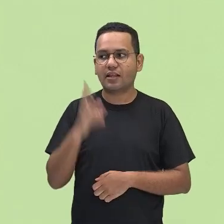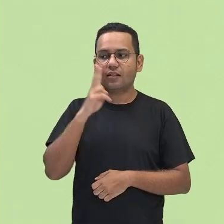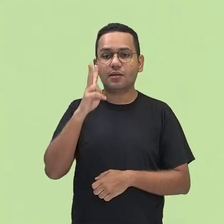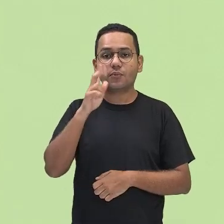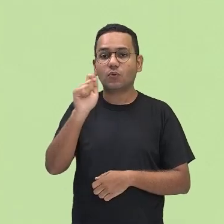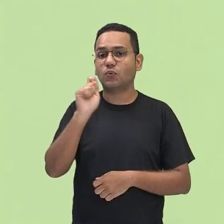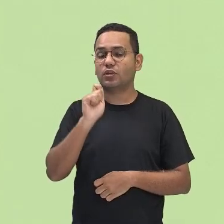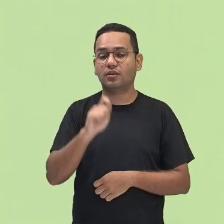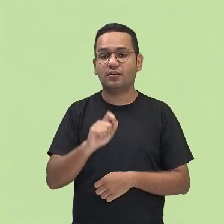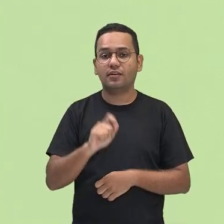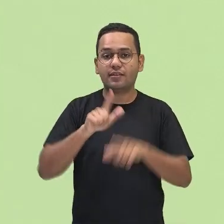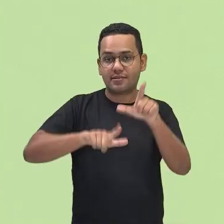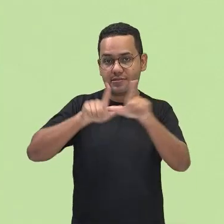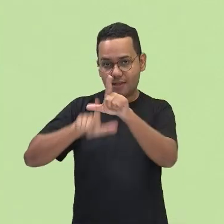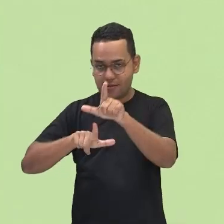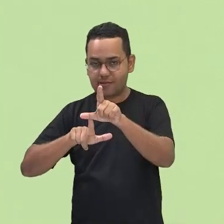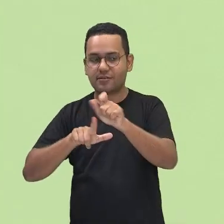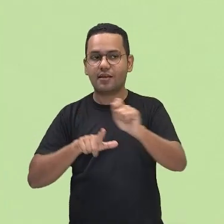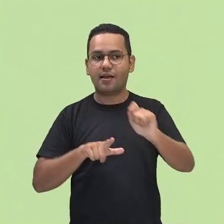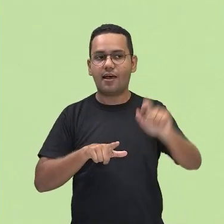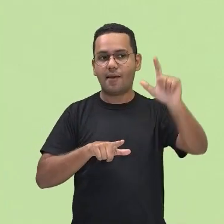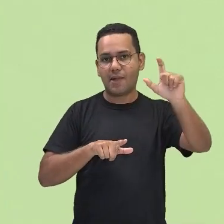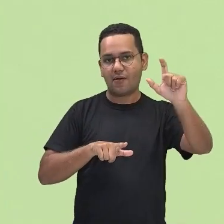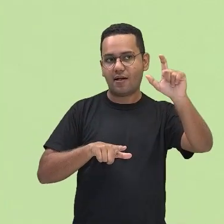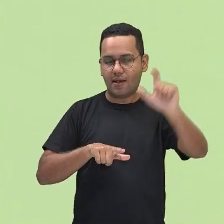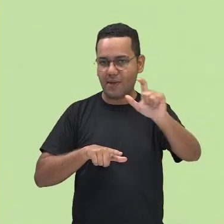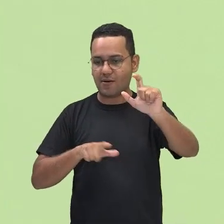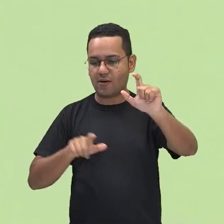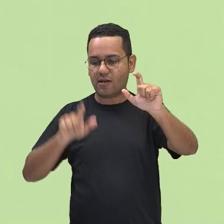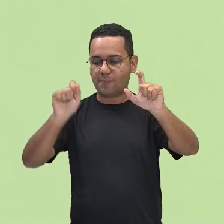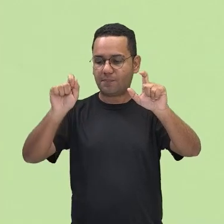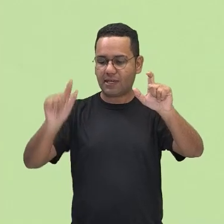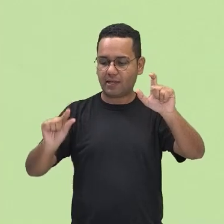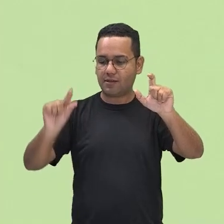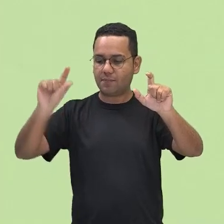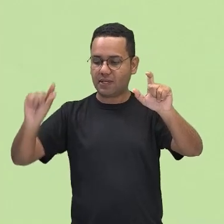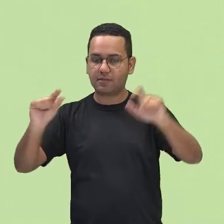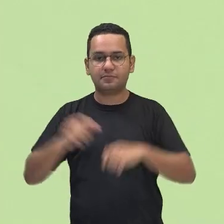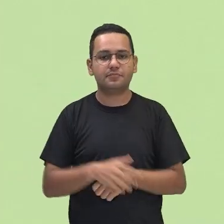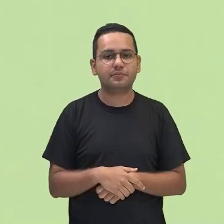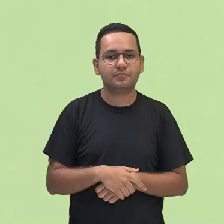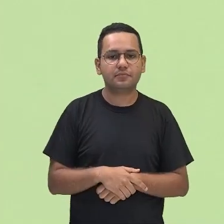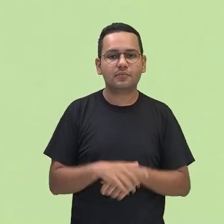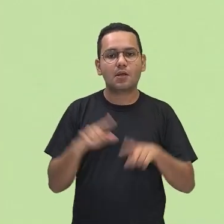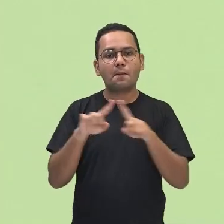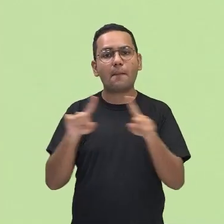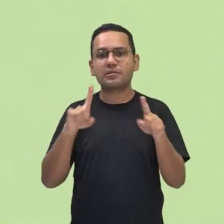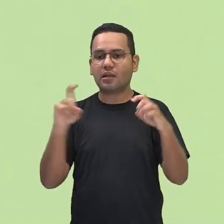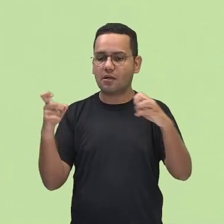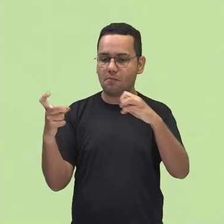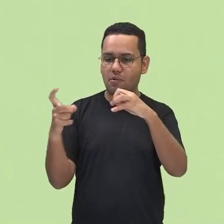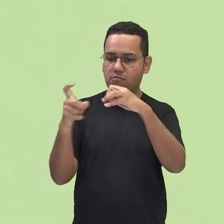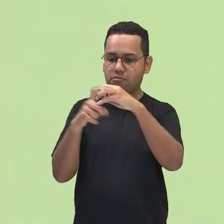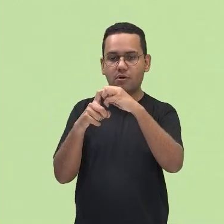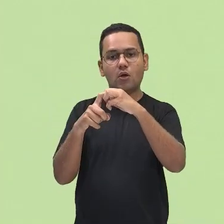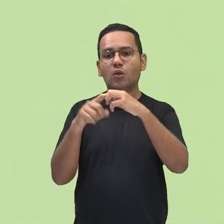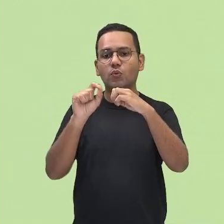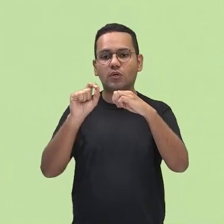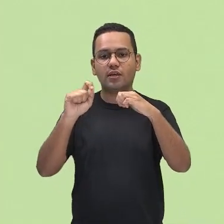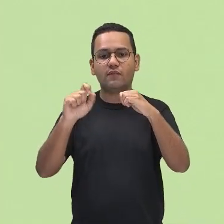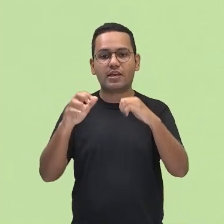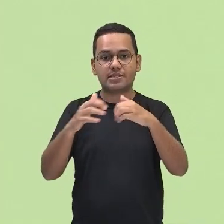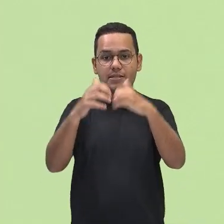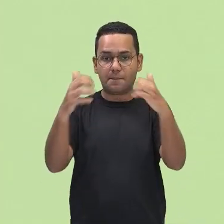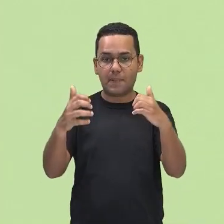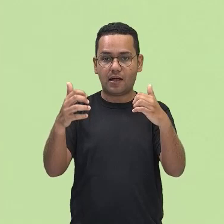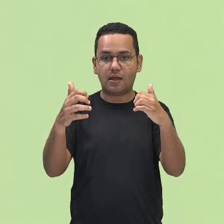né? Azinho com azinho juntas. Quando é formada ali os gametas, as células reprodutivas, aquele par vai se separar e